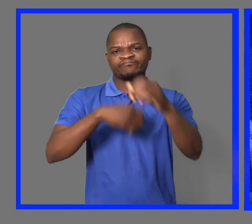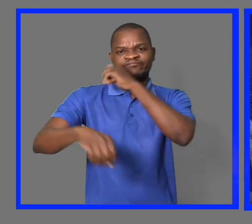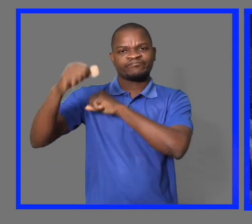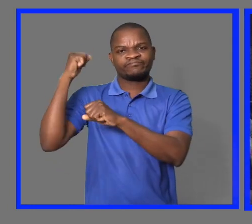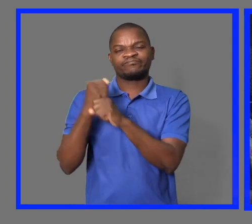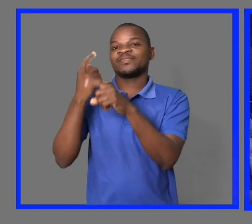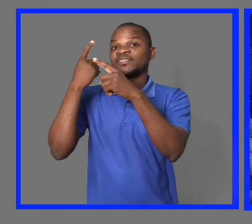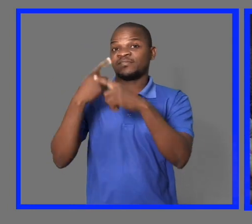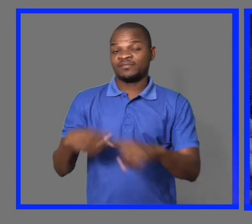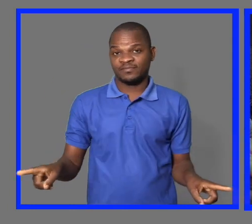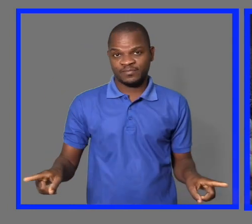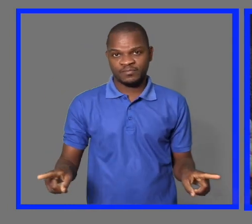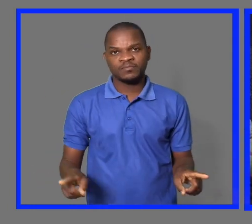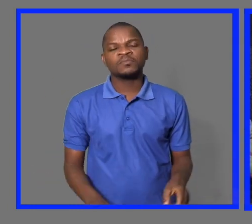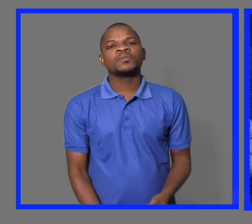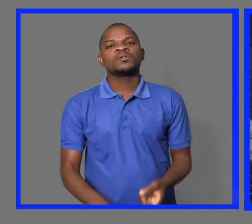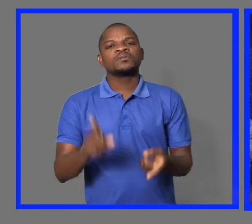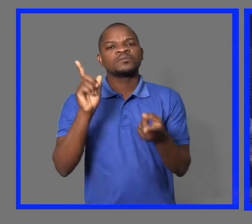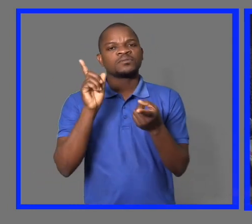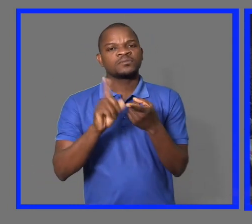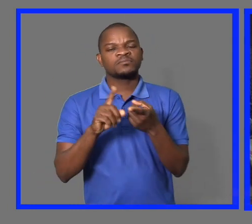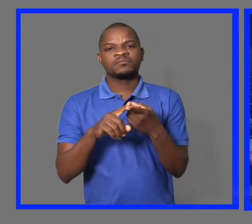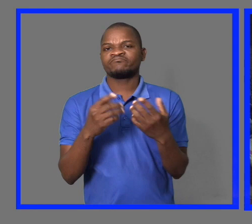comparativamente aos outros anos.